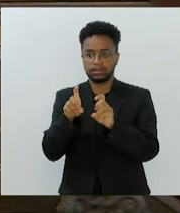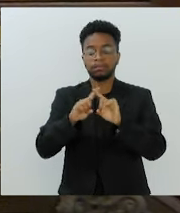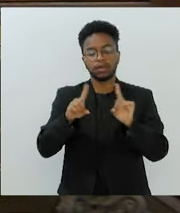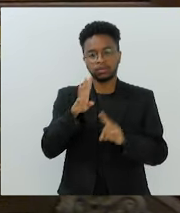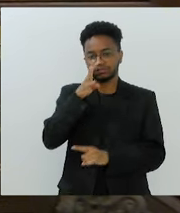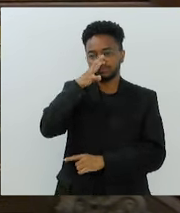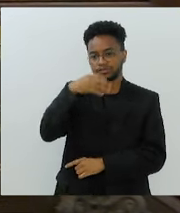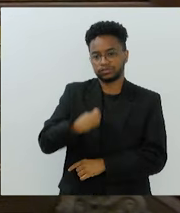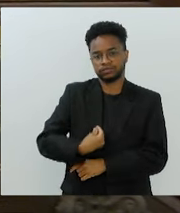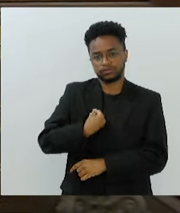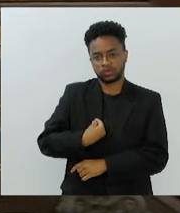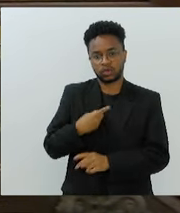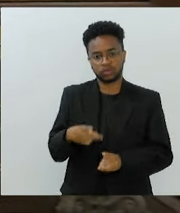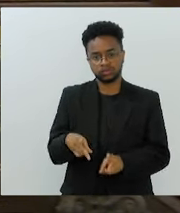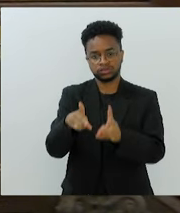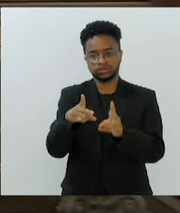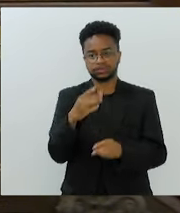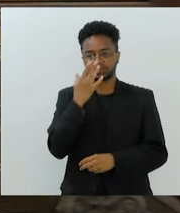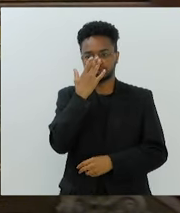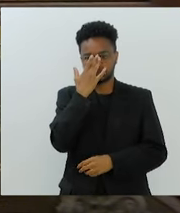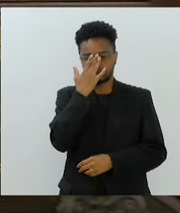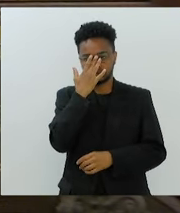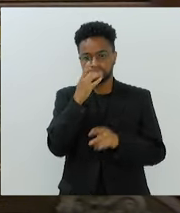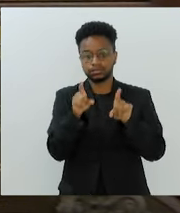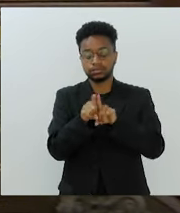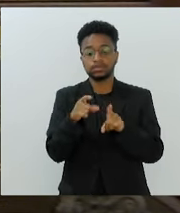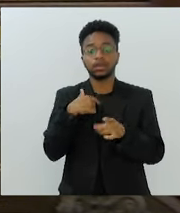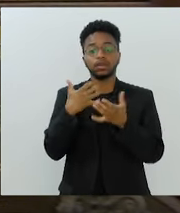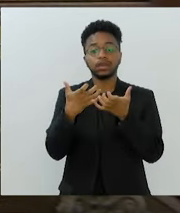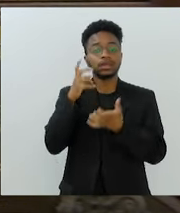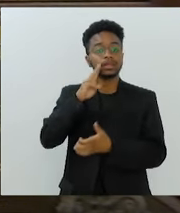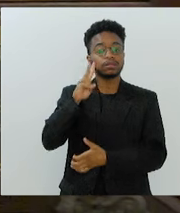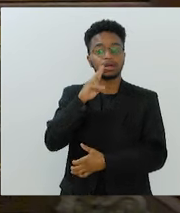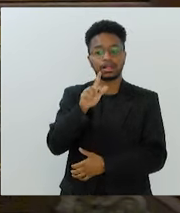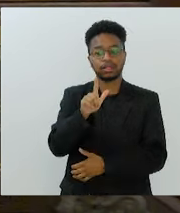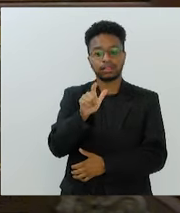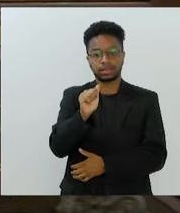resiste. Eu quero me lembrar aqui da Lara.